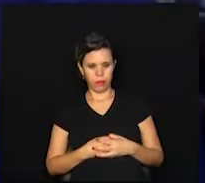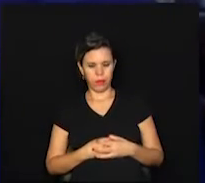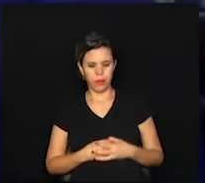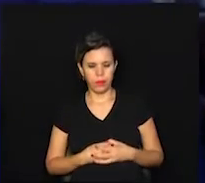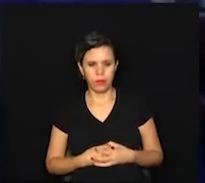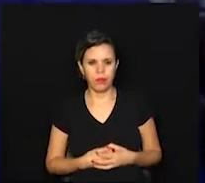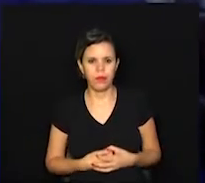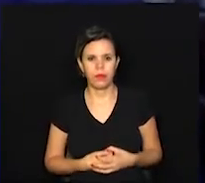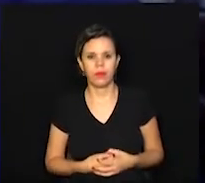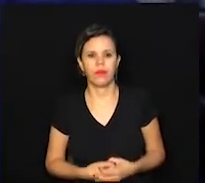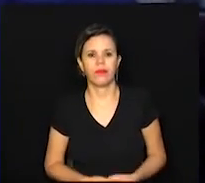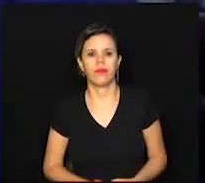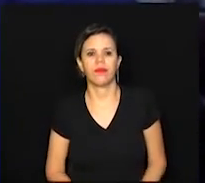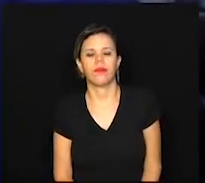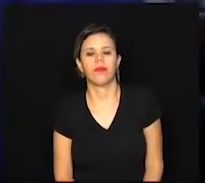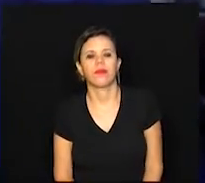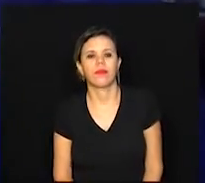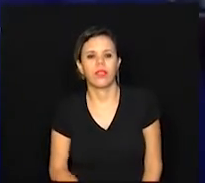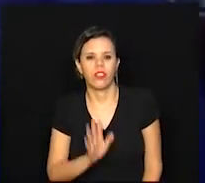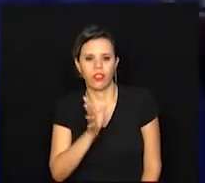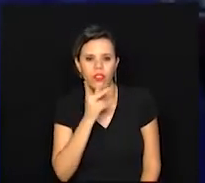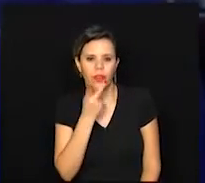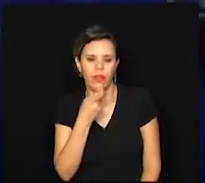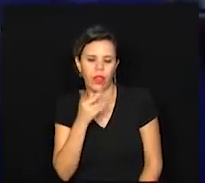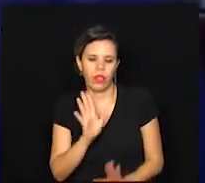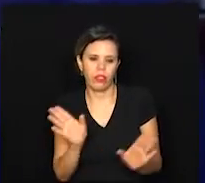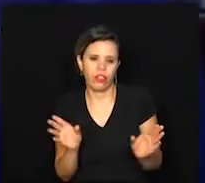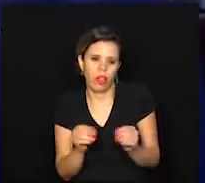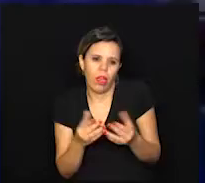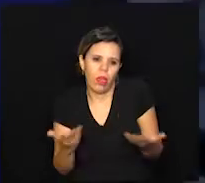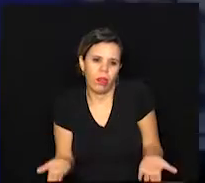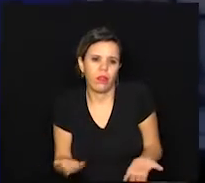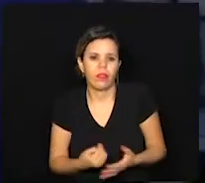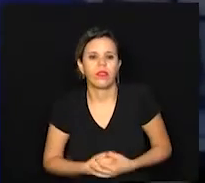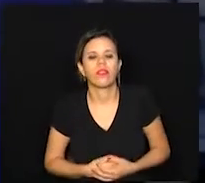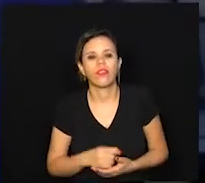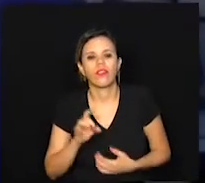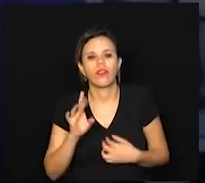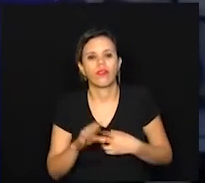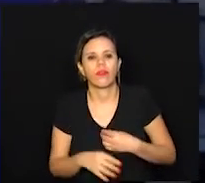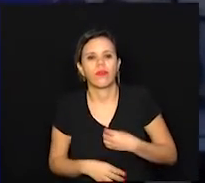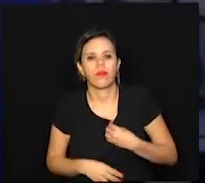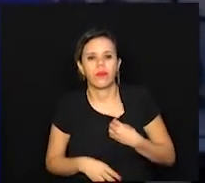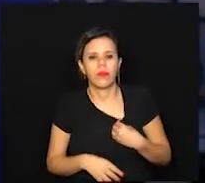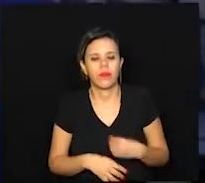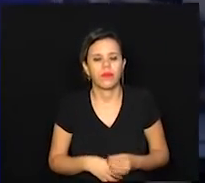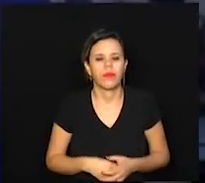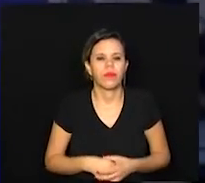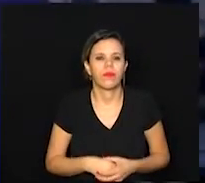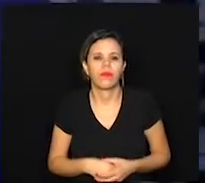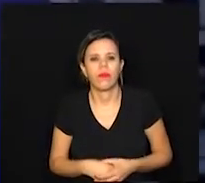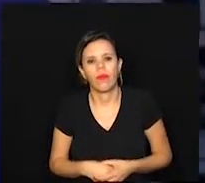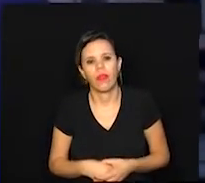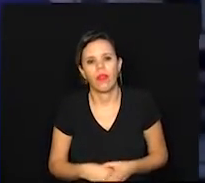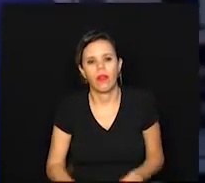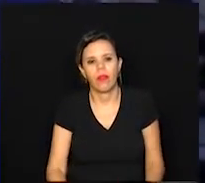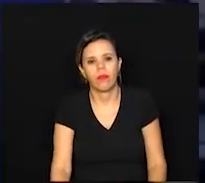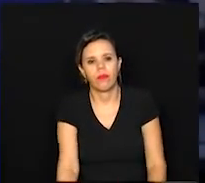Assim, eu de certa forma falei já o que eu tinha que falar, né? Eu só quero ponderar de que